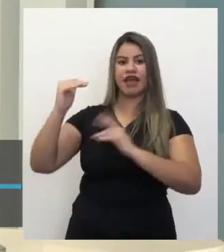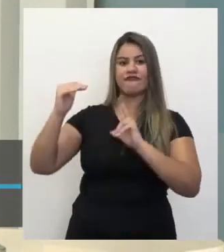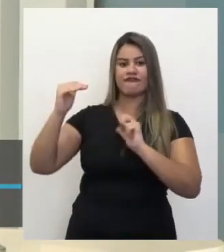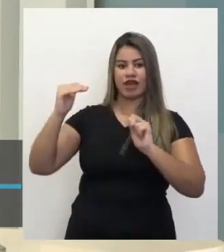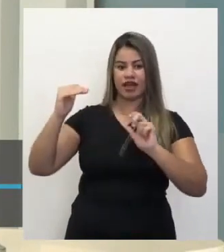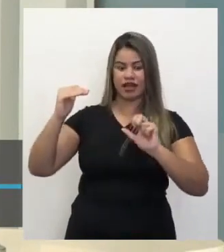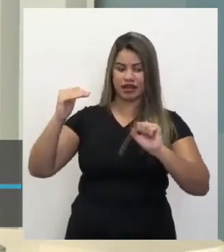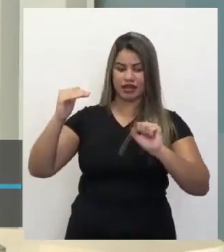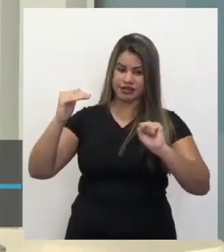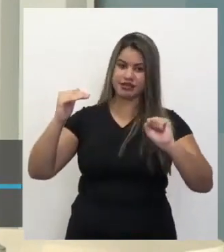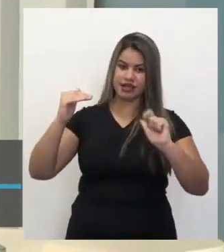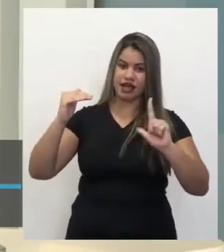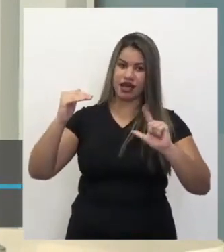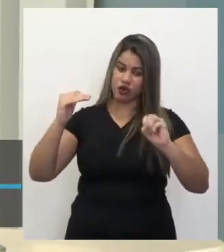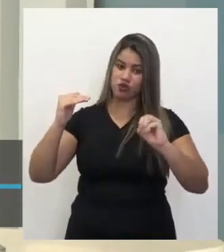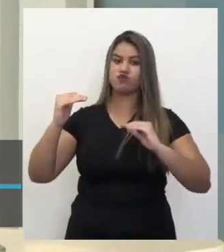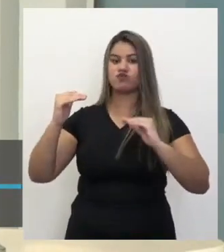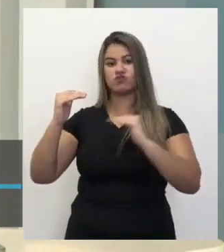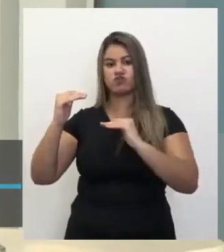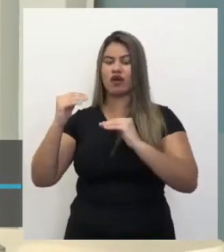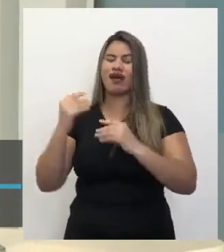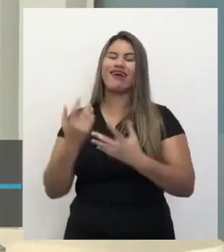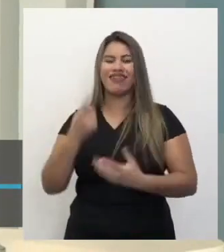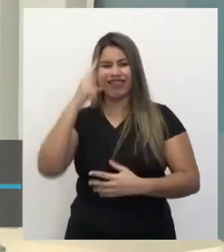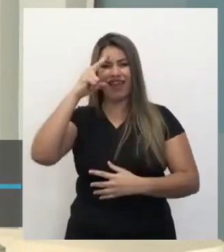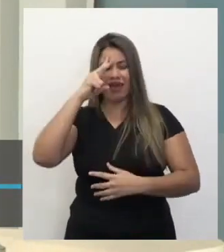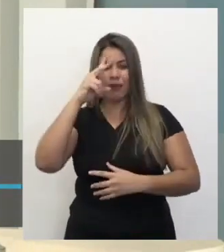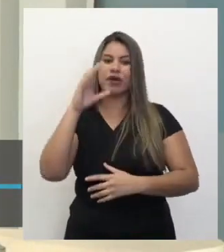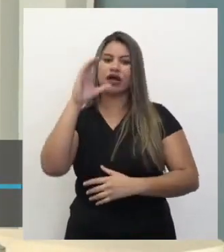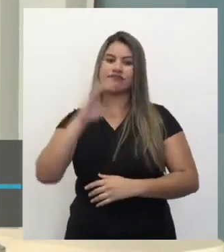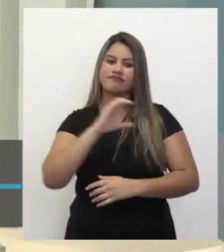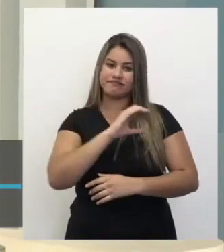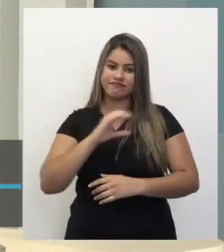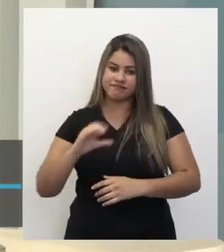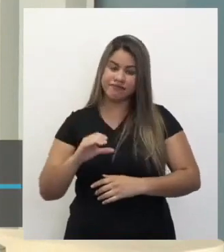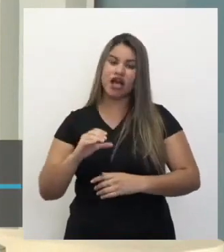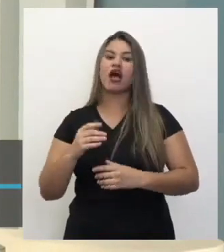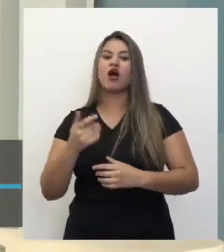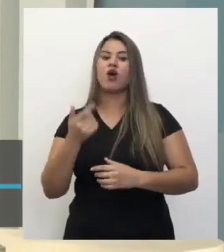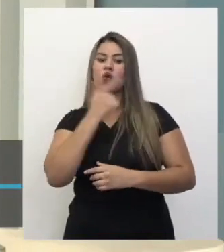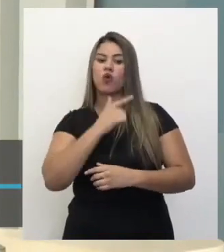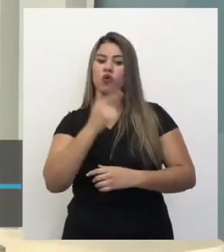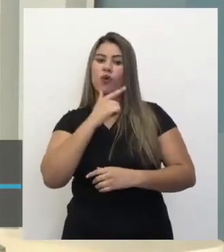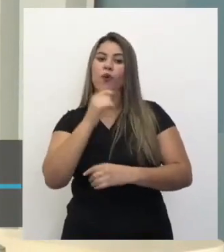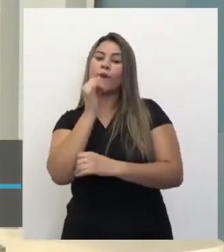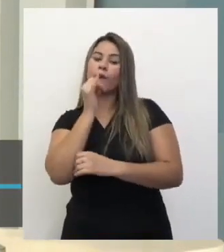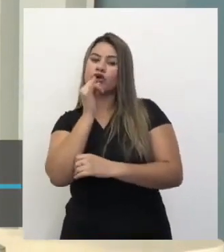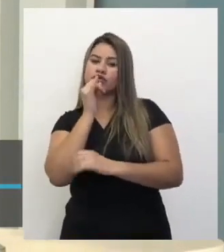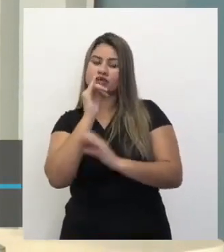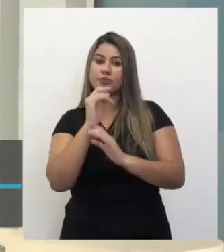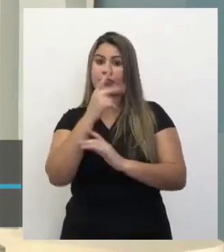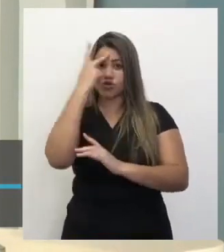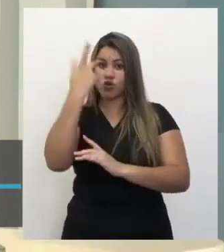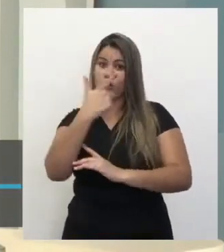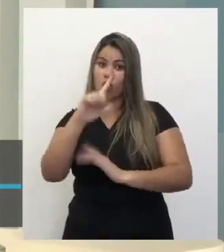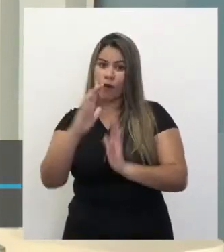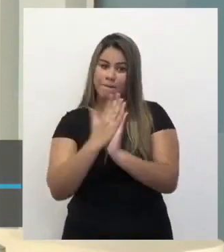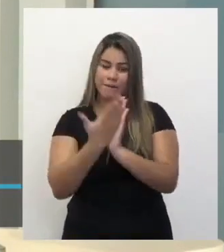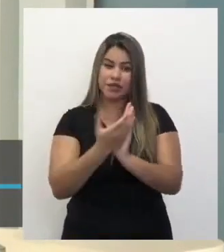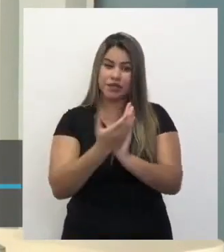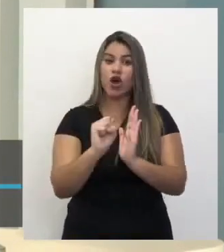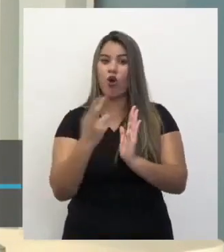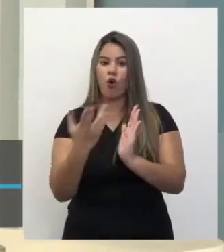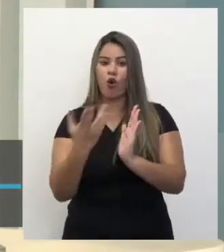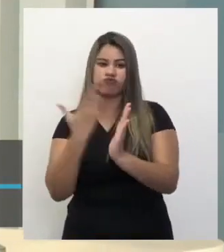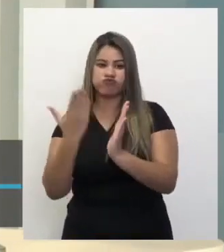né, cultural, intelectual, se uma pessoa da sociedade da época abrisse uma Bíblia ou um livro que tivesse uma ilustração como